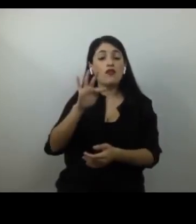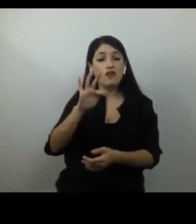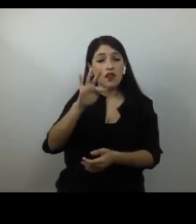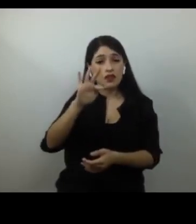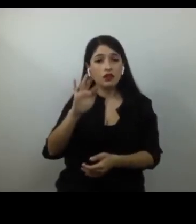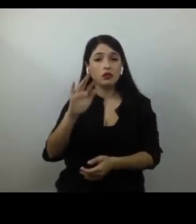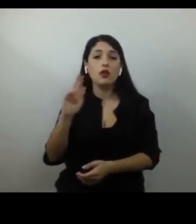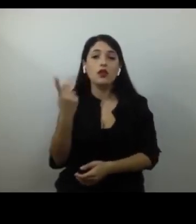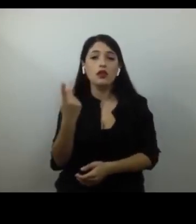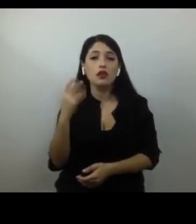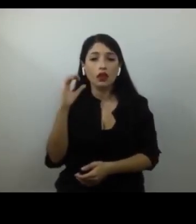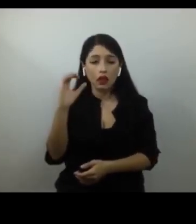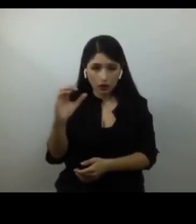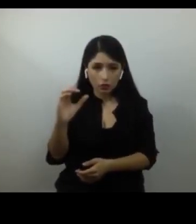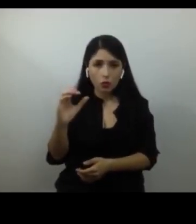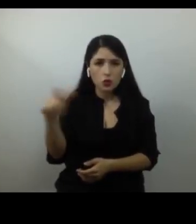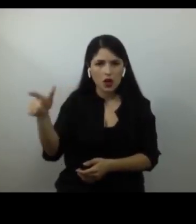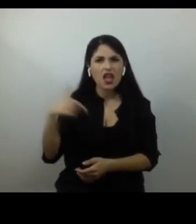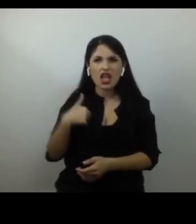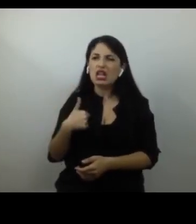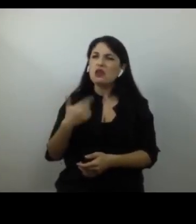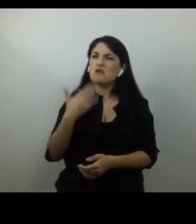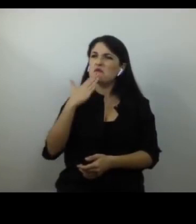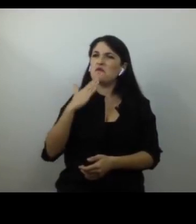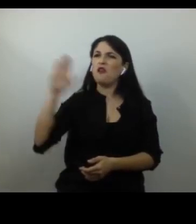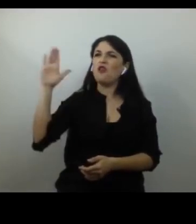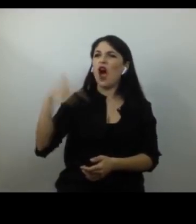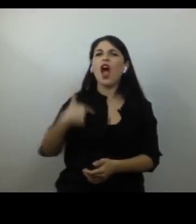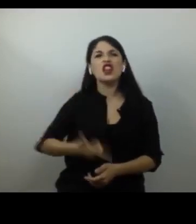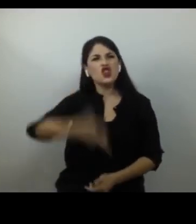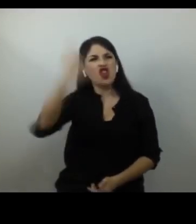já deu, né? Citou Brilhante Ustra na sua